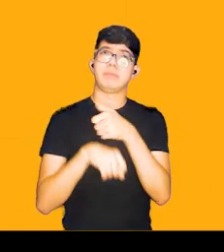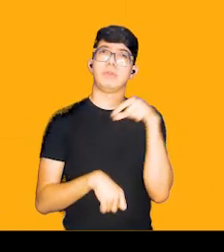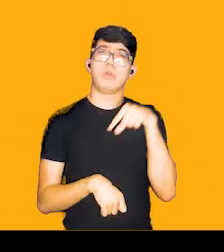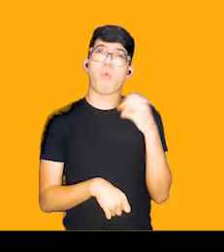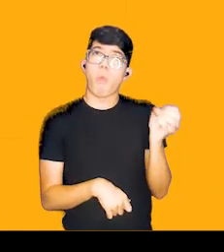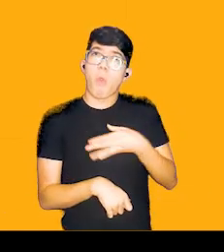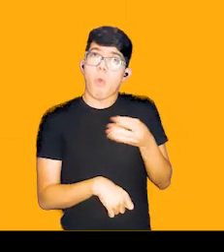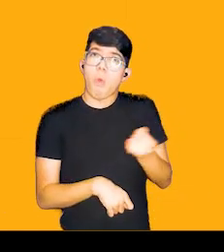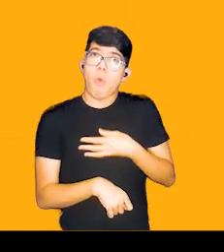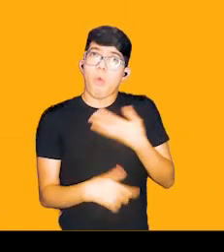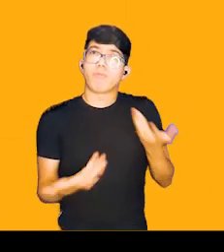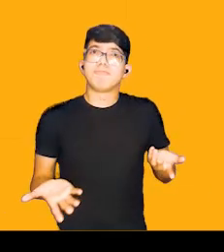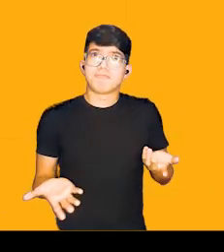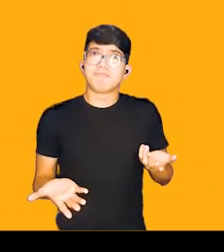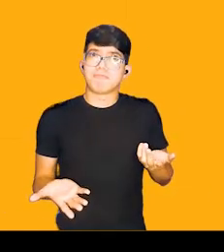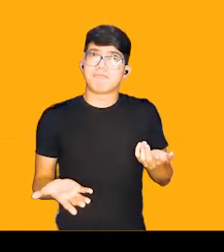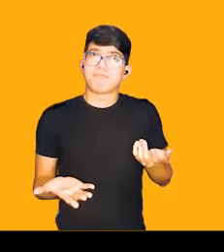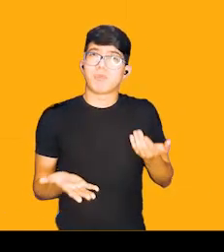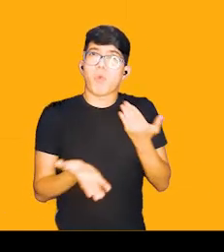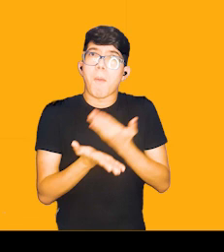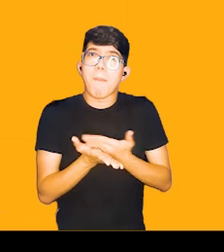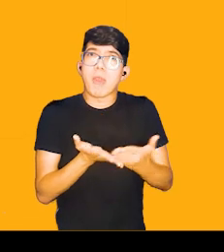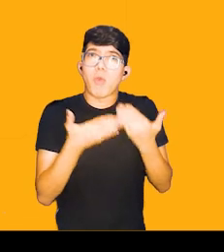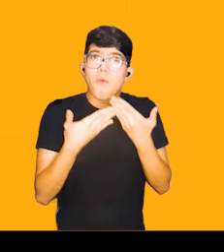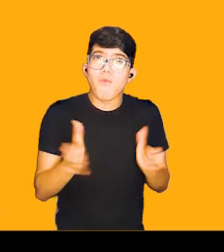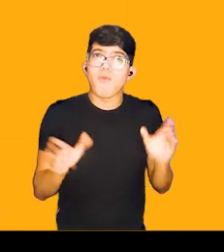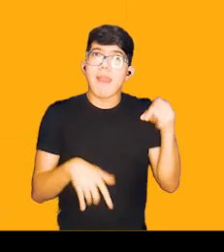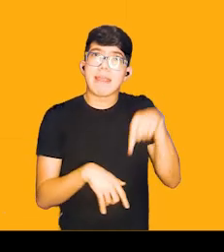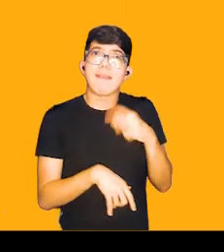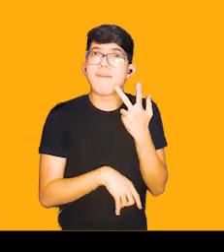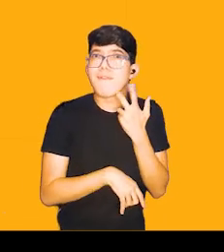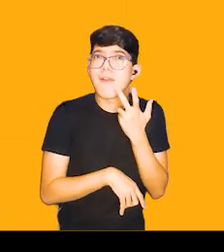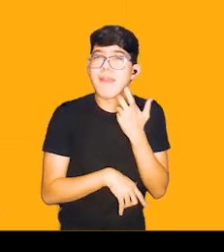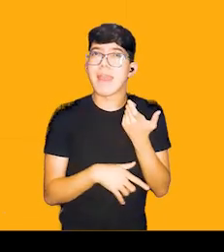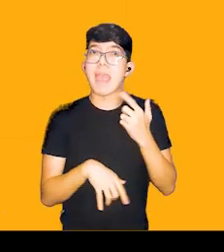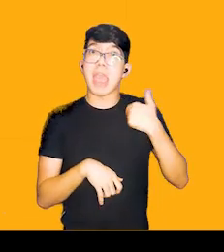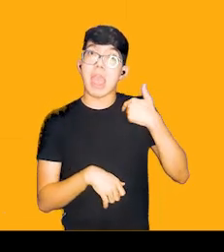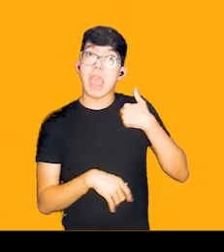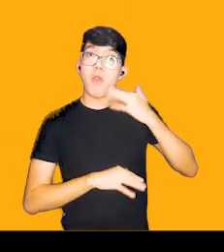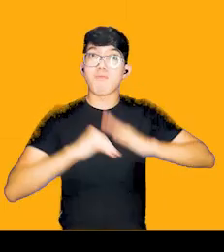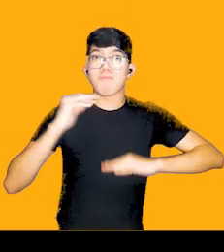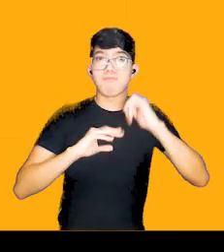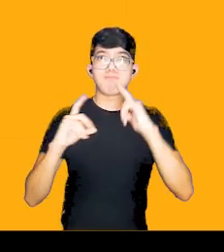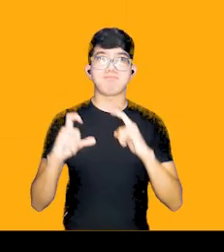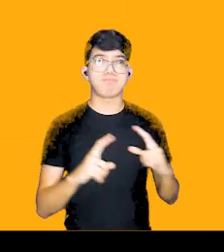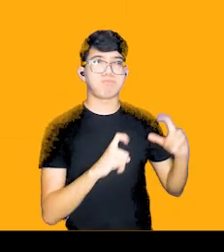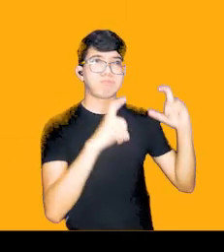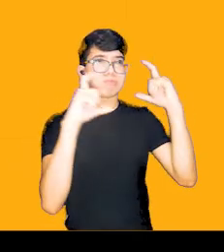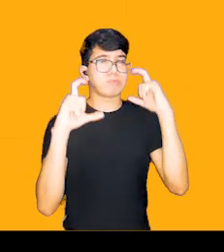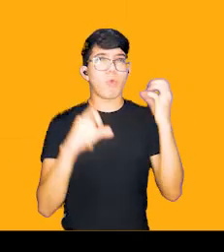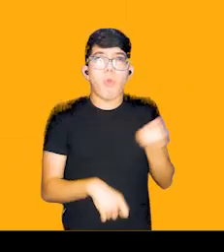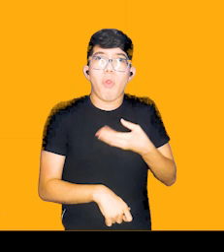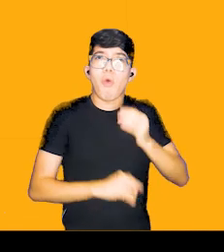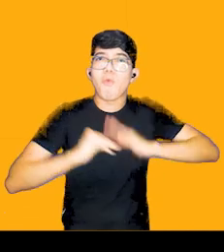expectativa muito grande. Um jornal novo, né, na cidade e tal, fotógrafo também novo. Então acabou